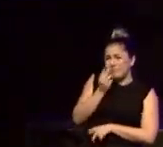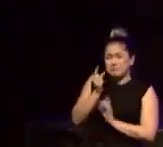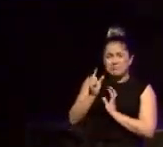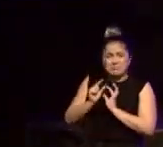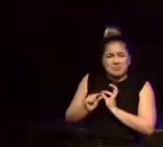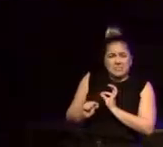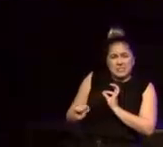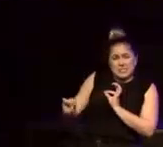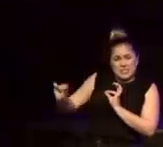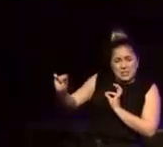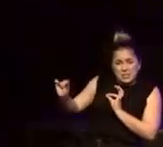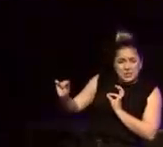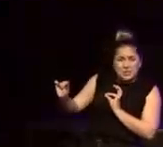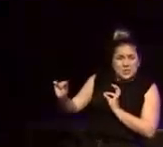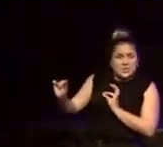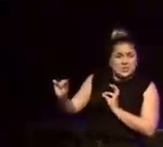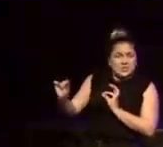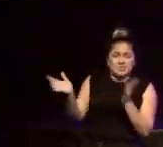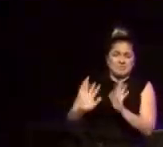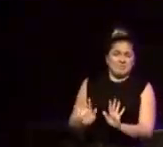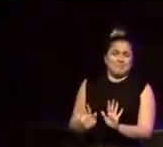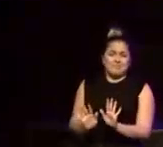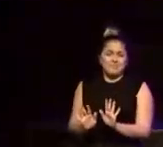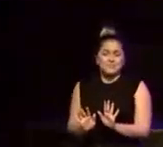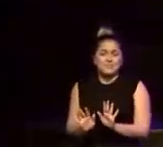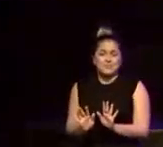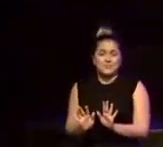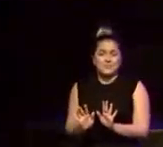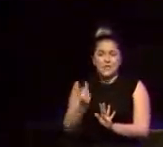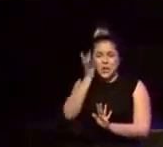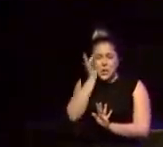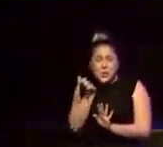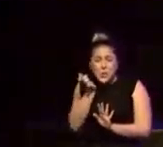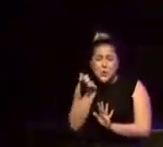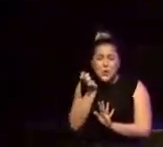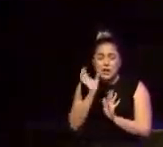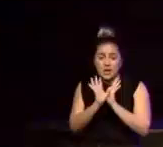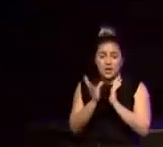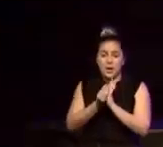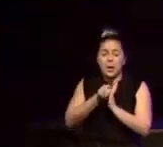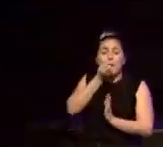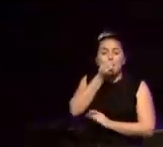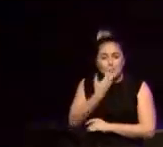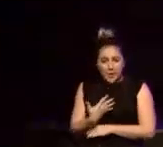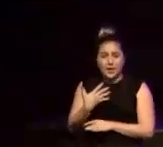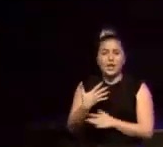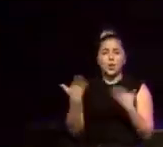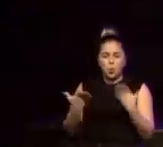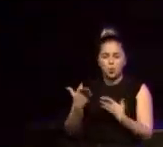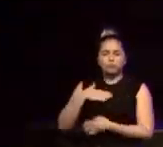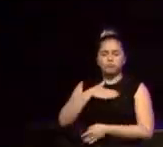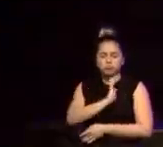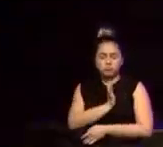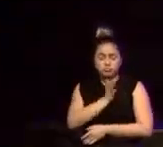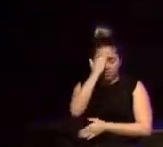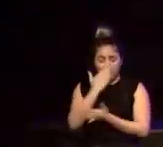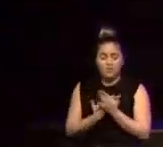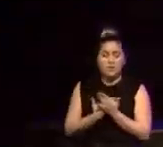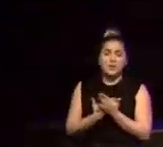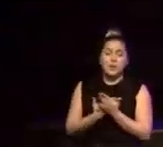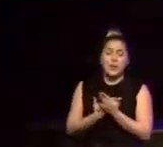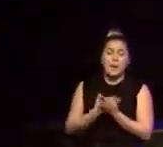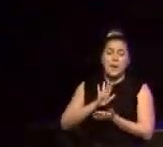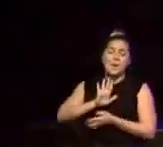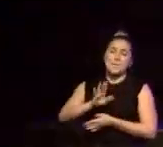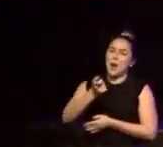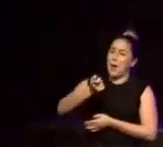indo ladeira abaixo, de maneira alguma. Aliás, eu acho que a igreja nunca esteve tão bem quanto está hoje. No meu coração, eu creio nisso. Mas a visão